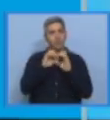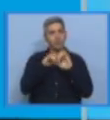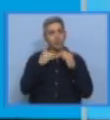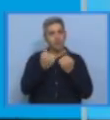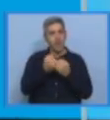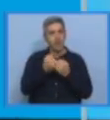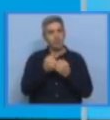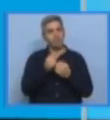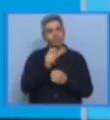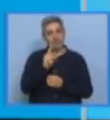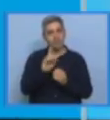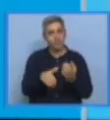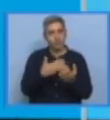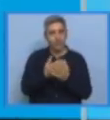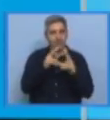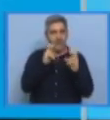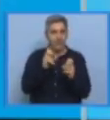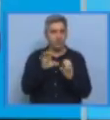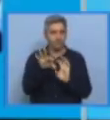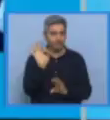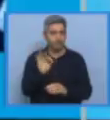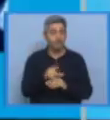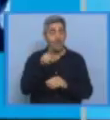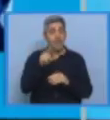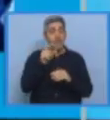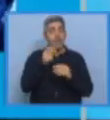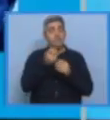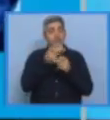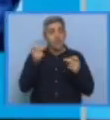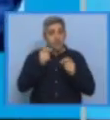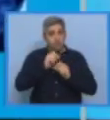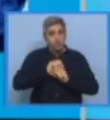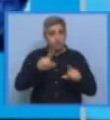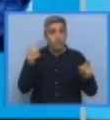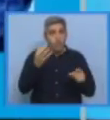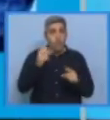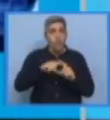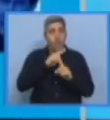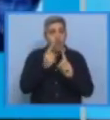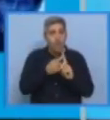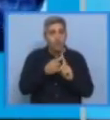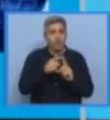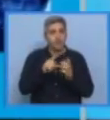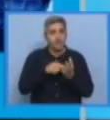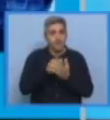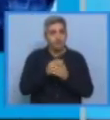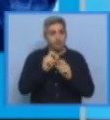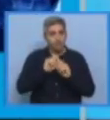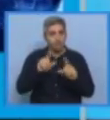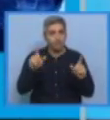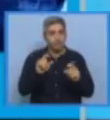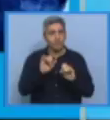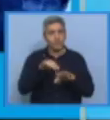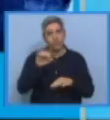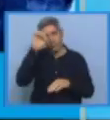social, propõe esse tema. Quando esta mensagem foi publicada, e em cada ano ela é publicada em